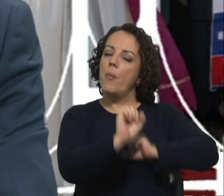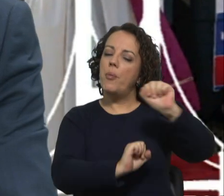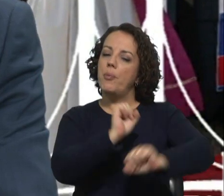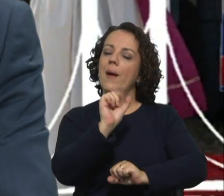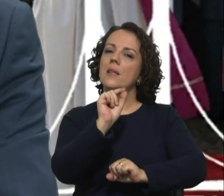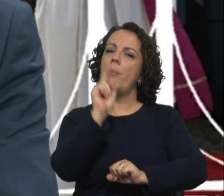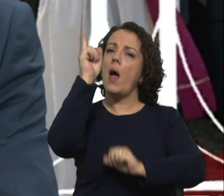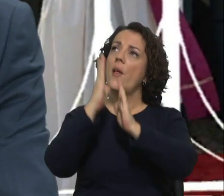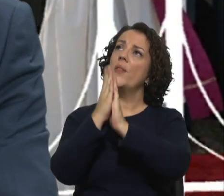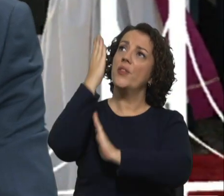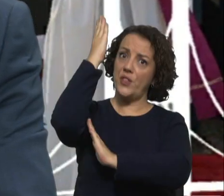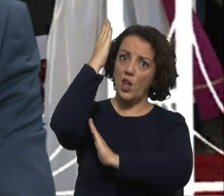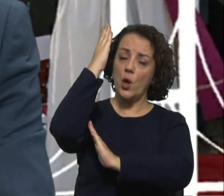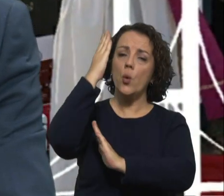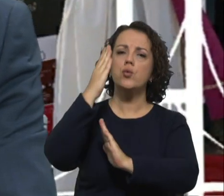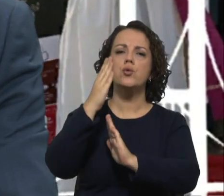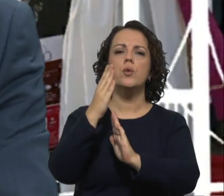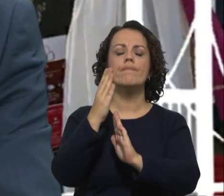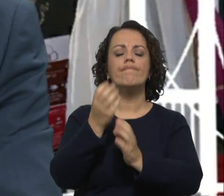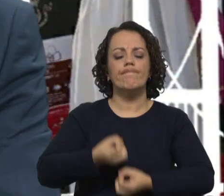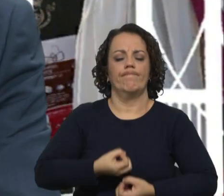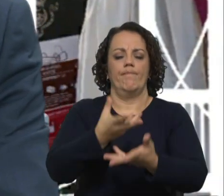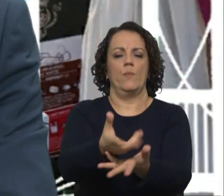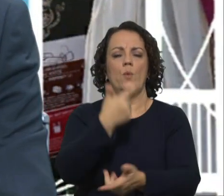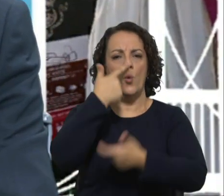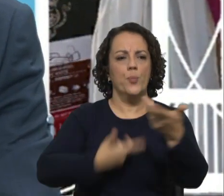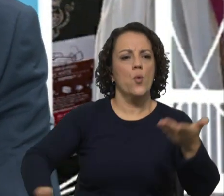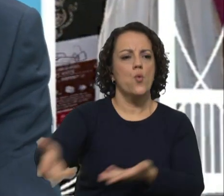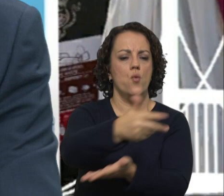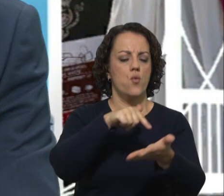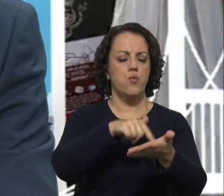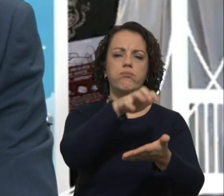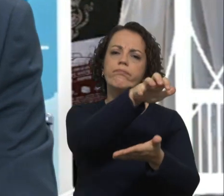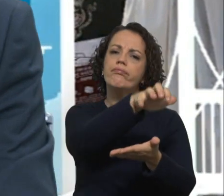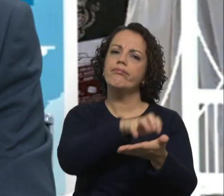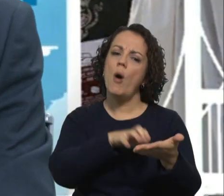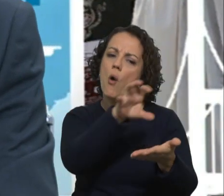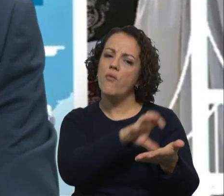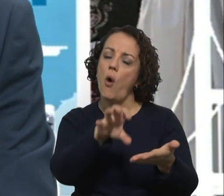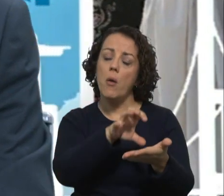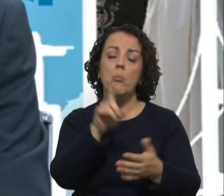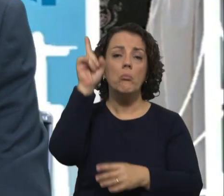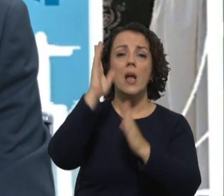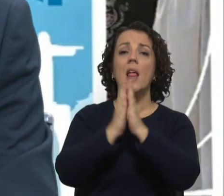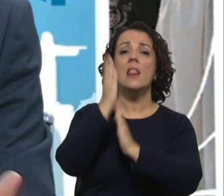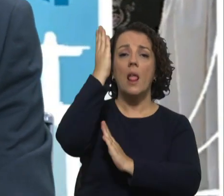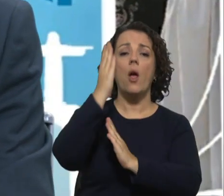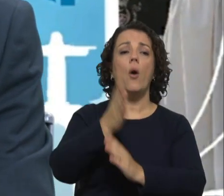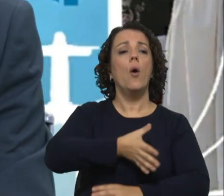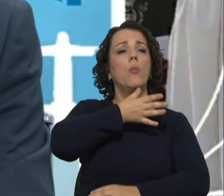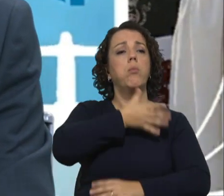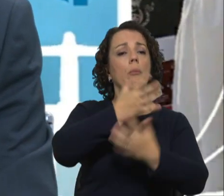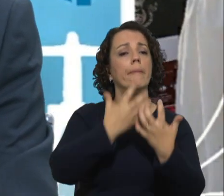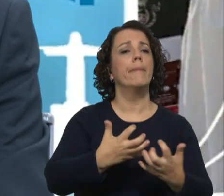um povo que tem esta qualidade literária. Eu costumo dizer a brincar, Deus não se revelou a um povo de contabilistas nem de engenheiros